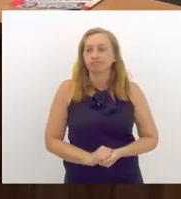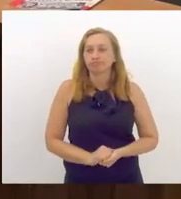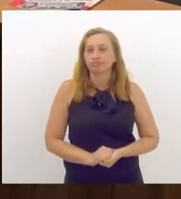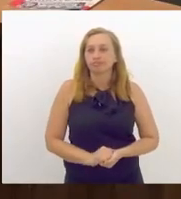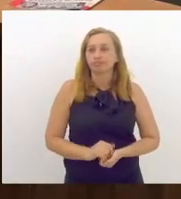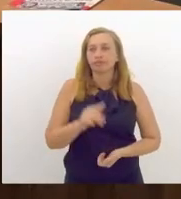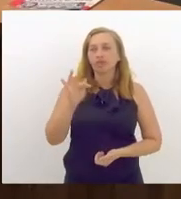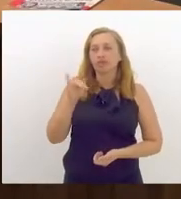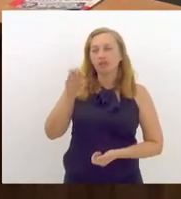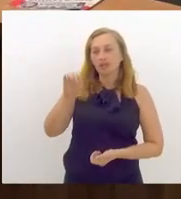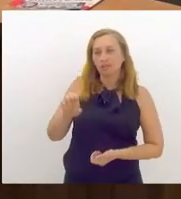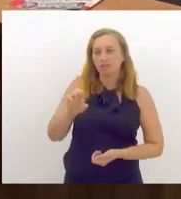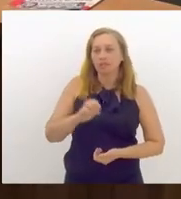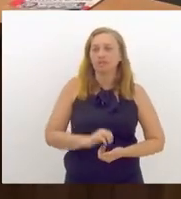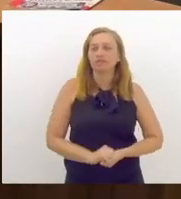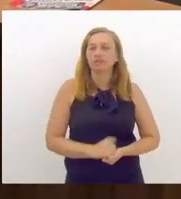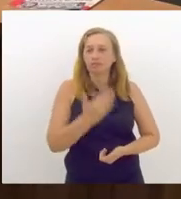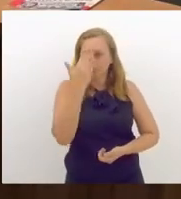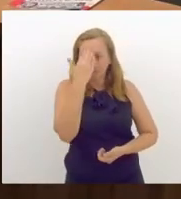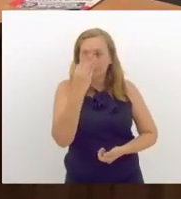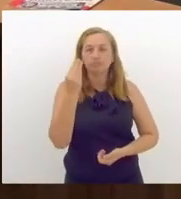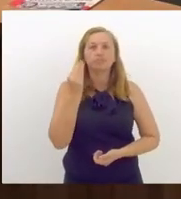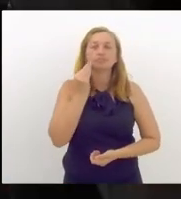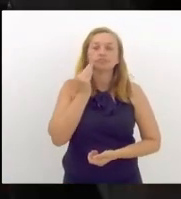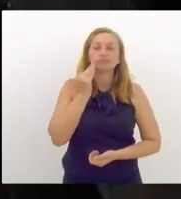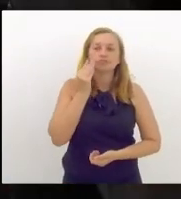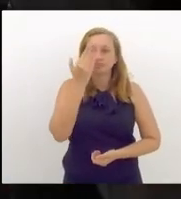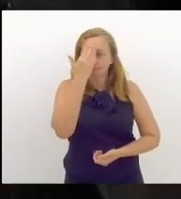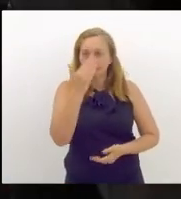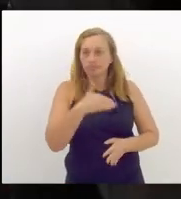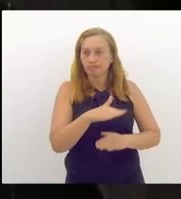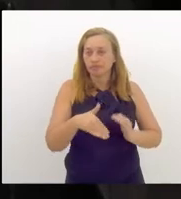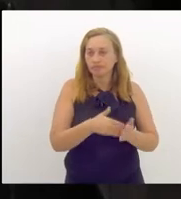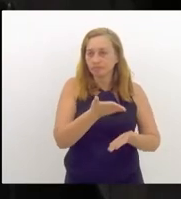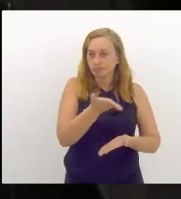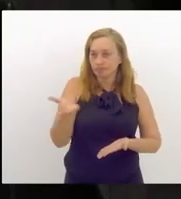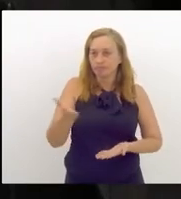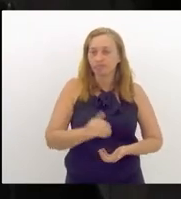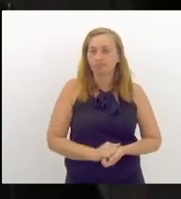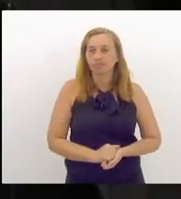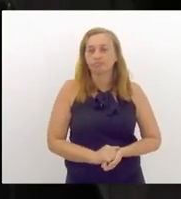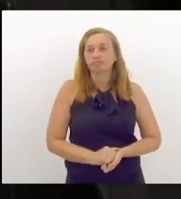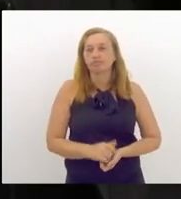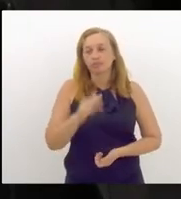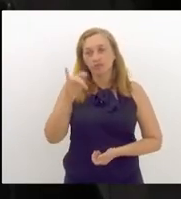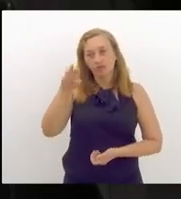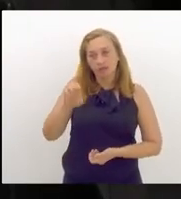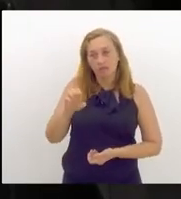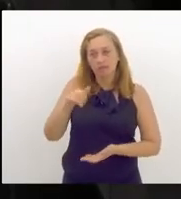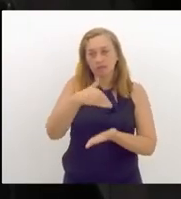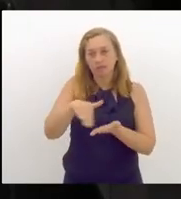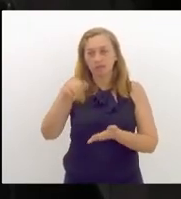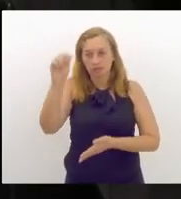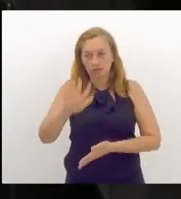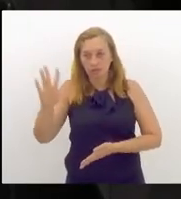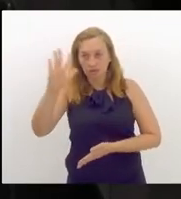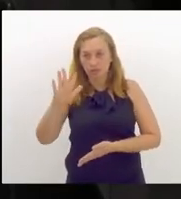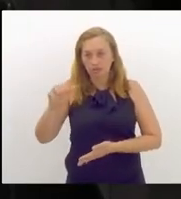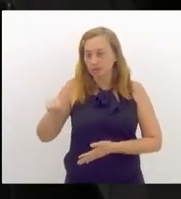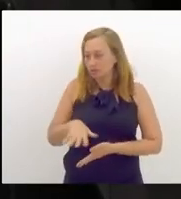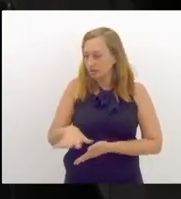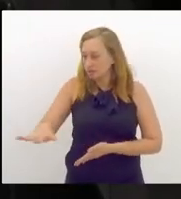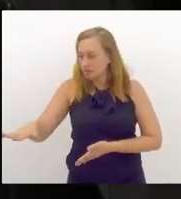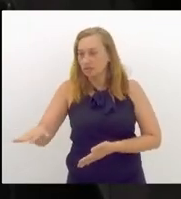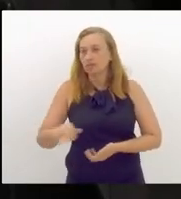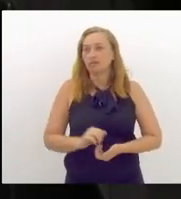Felipe Obrigado Mônica Obrigado a todos e todas sou Felipe dos Anjos secretário geral da federação de favelas